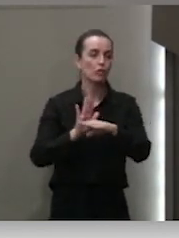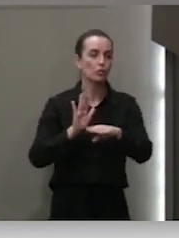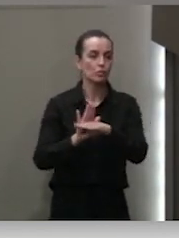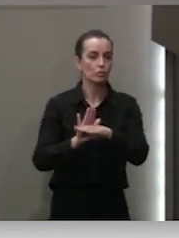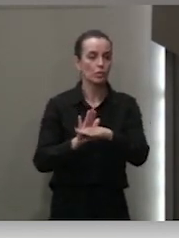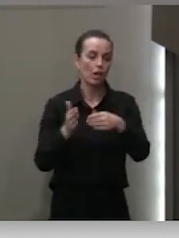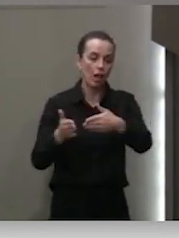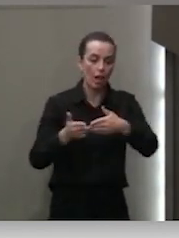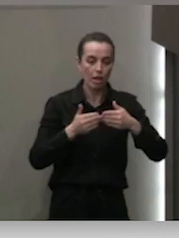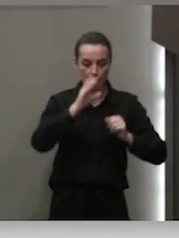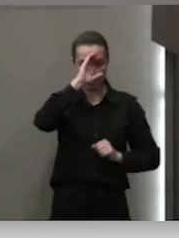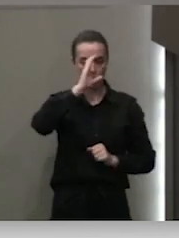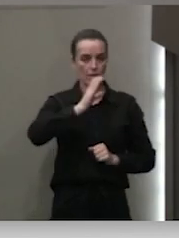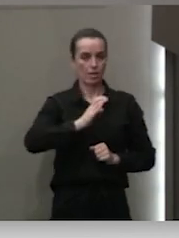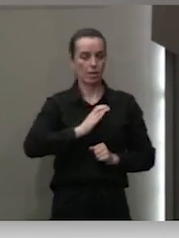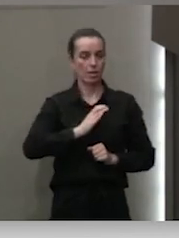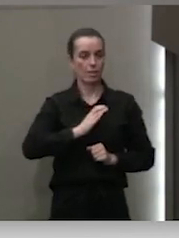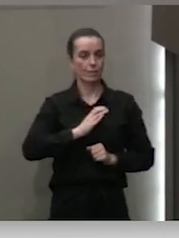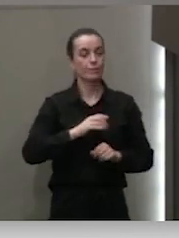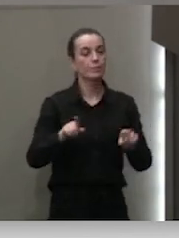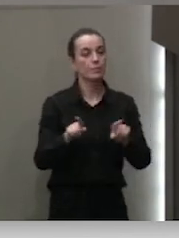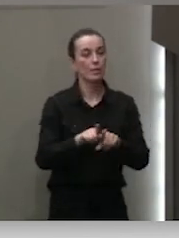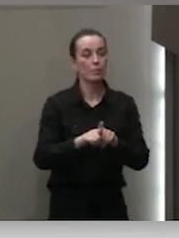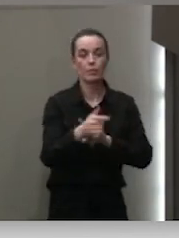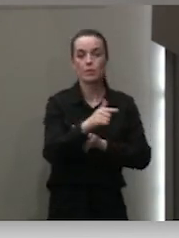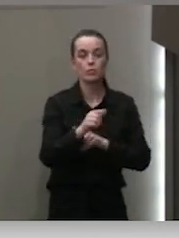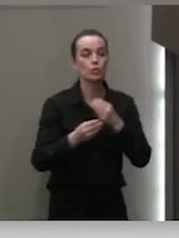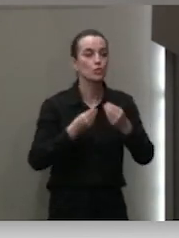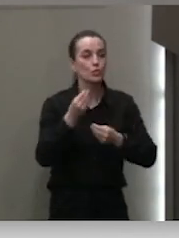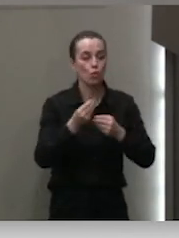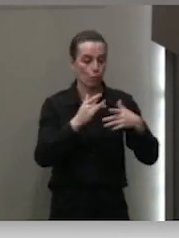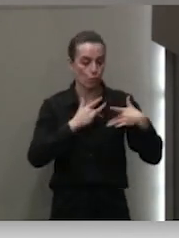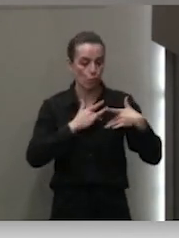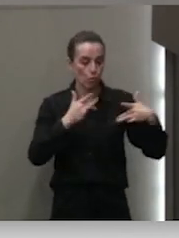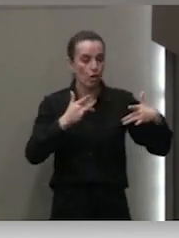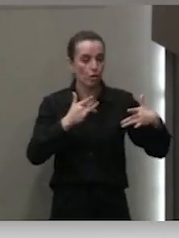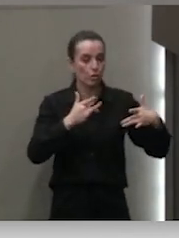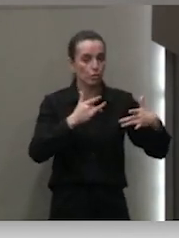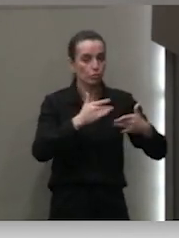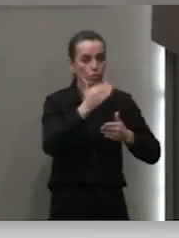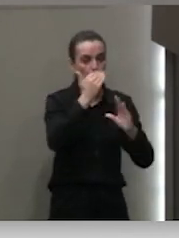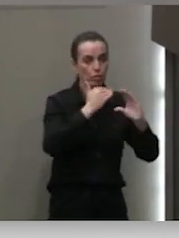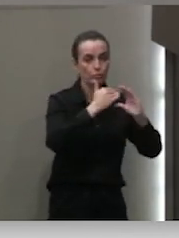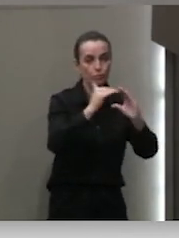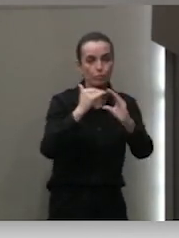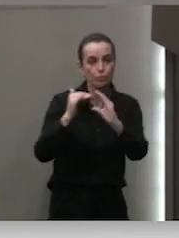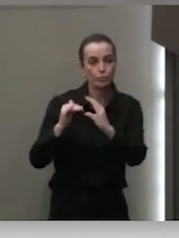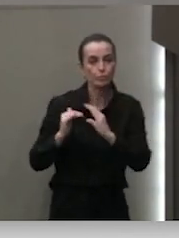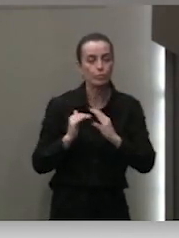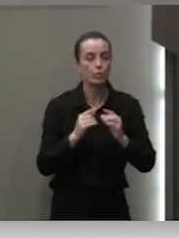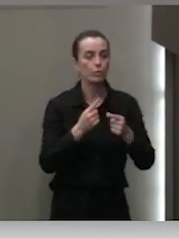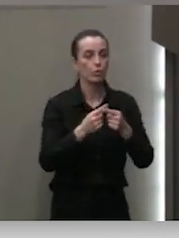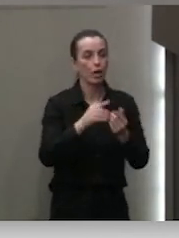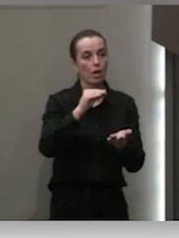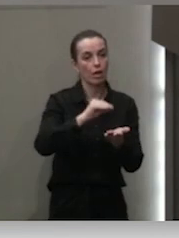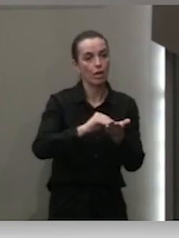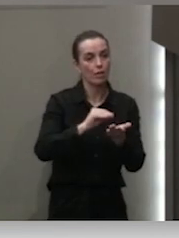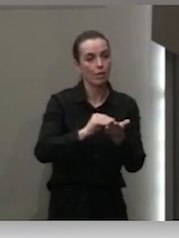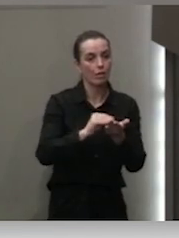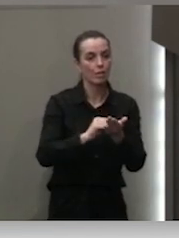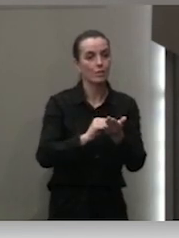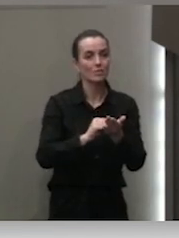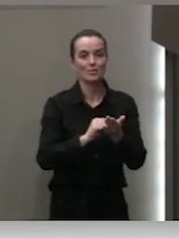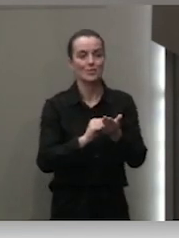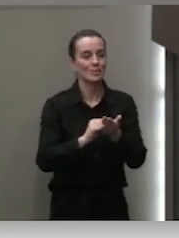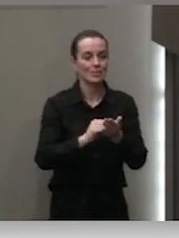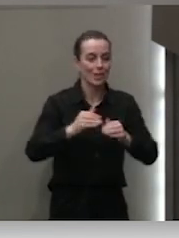Civil também não tínhamos como mandar as doações para os locais atingidos por falta de vias que